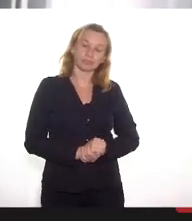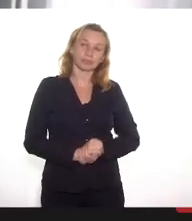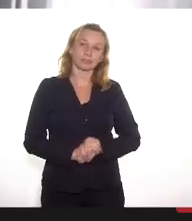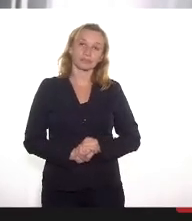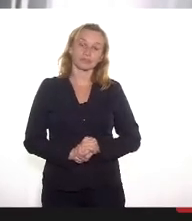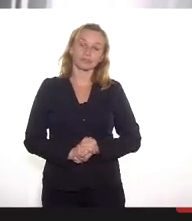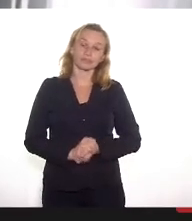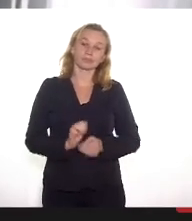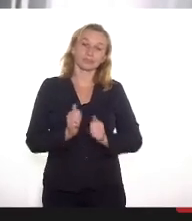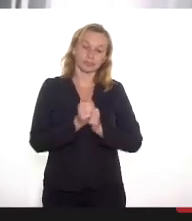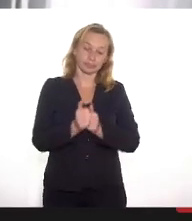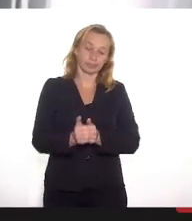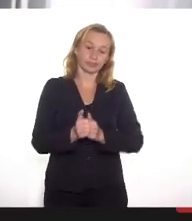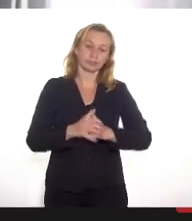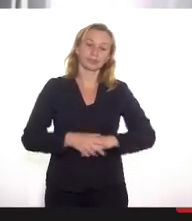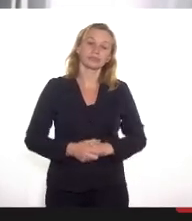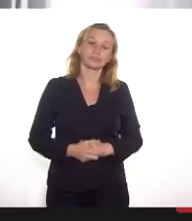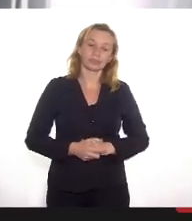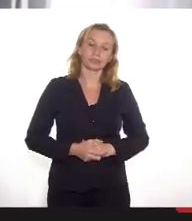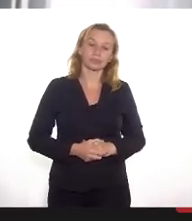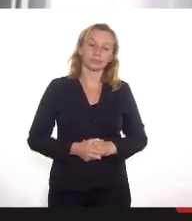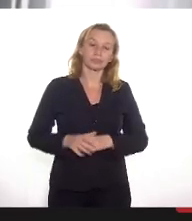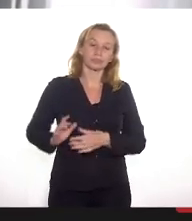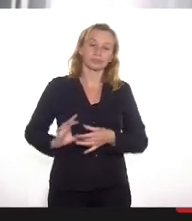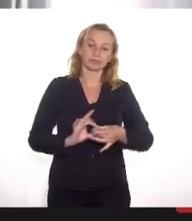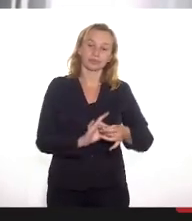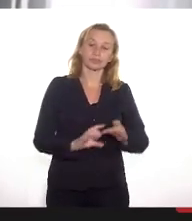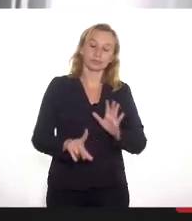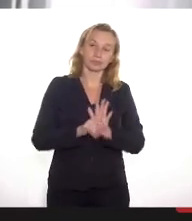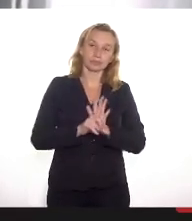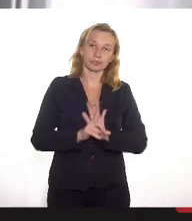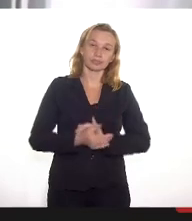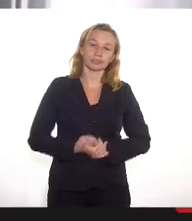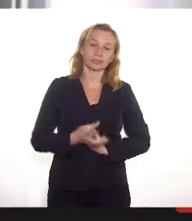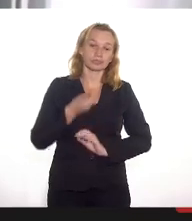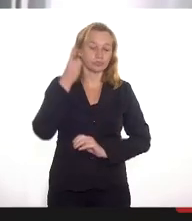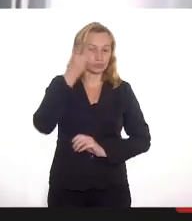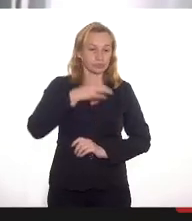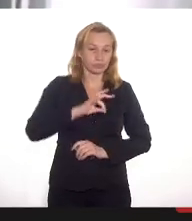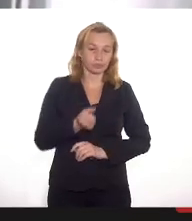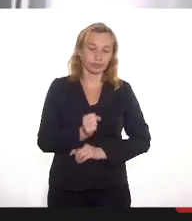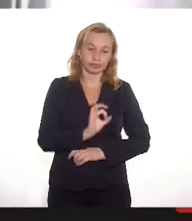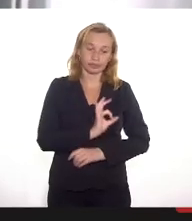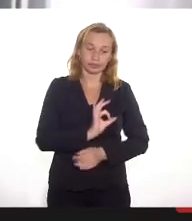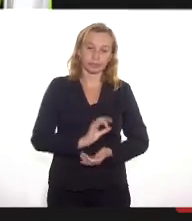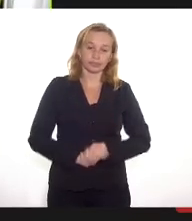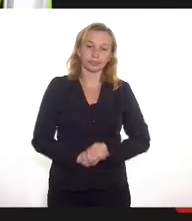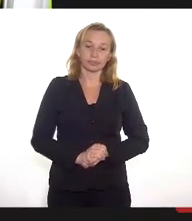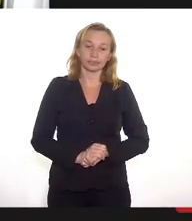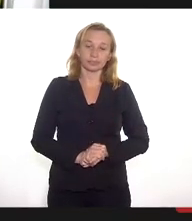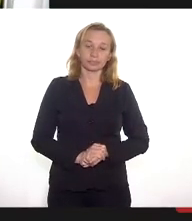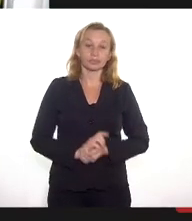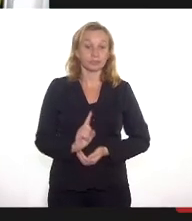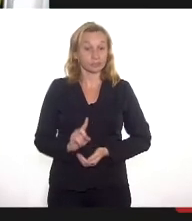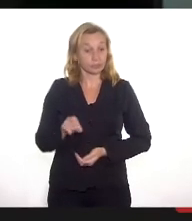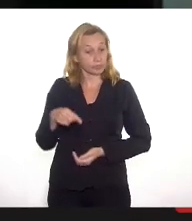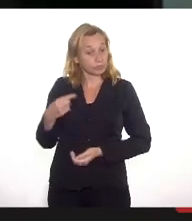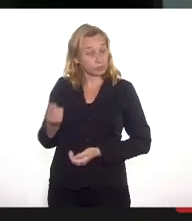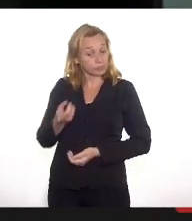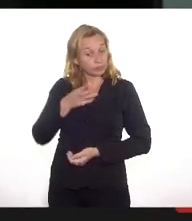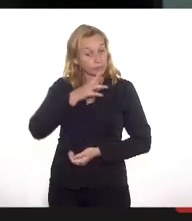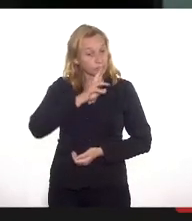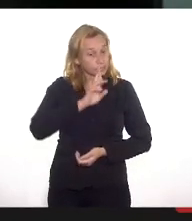esses segmentos textualmente indicados nessas letrinhas Epa da marca por enquanto é só isso depois que só te